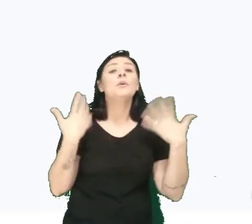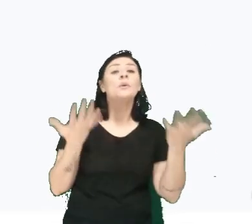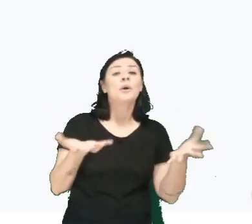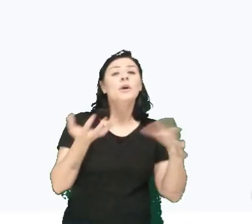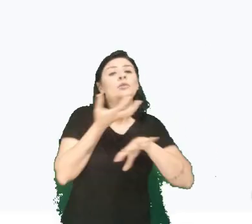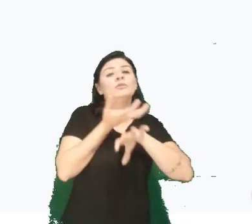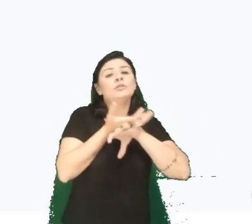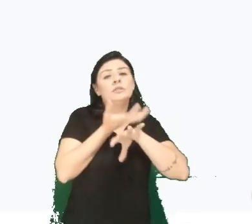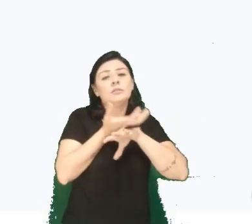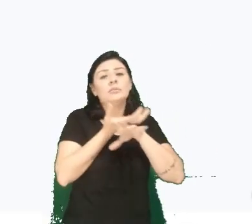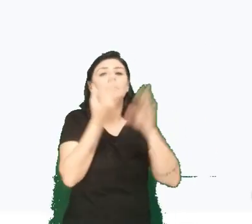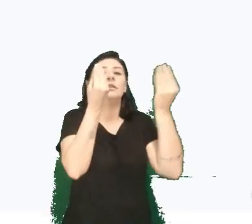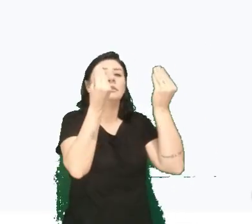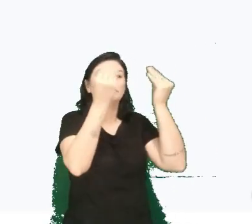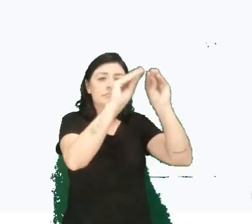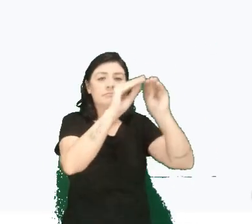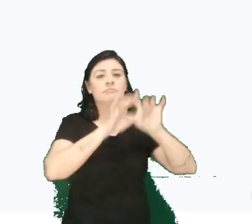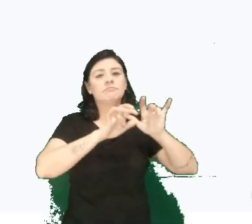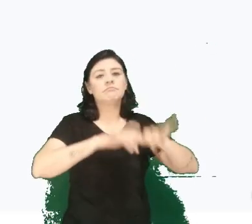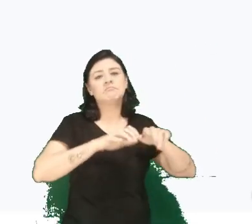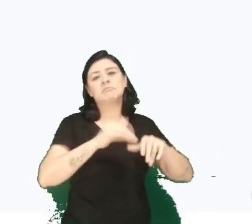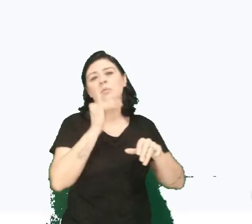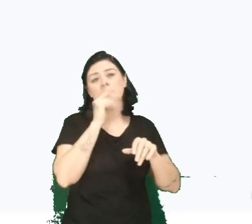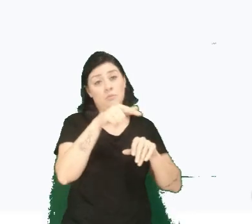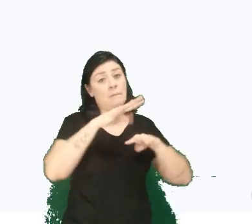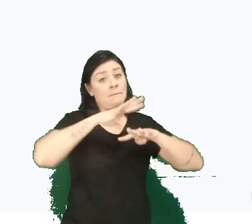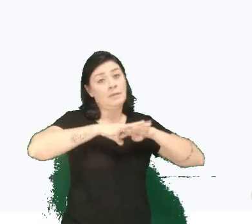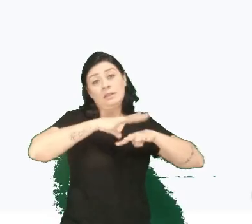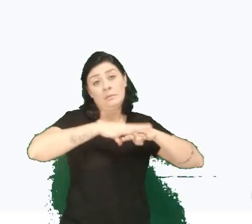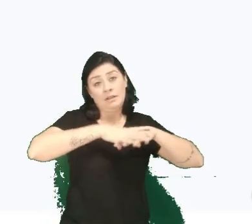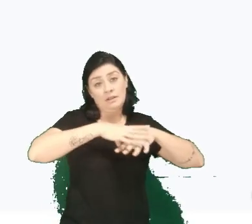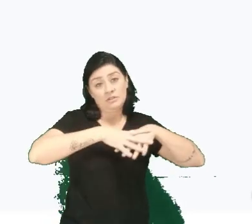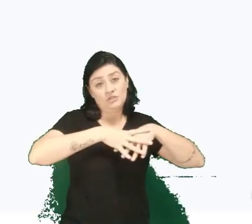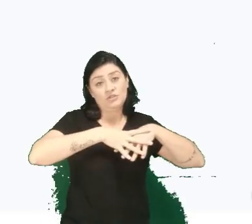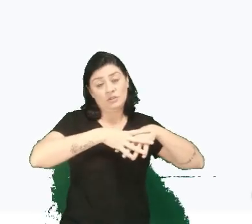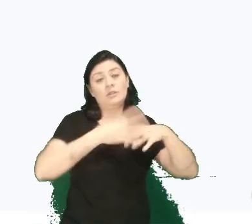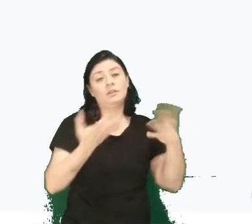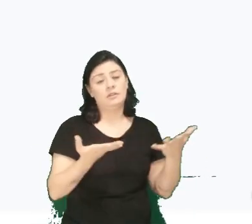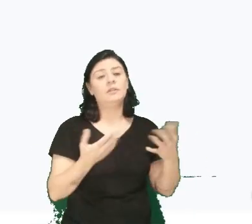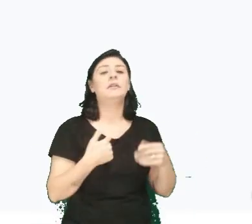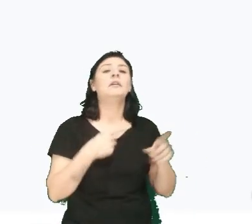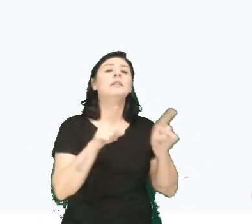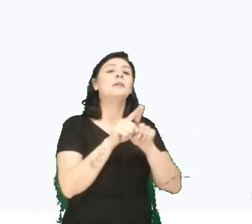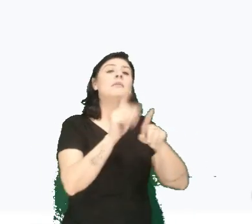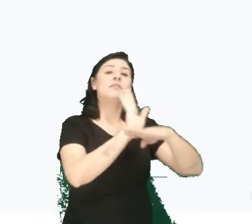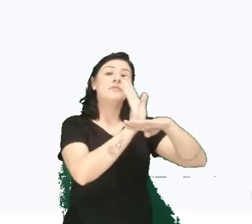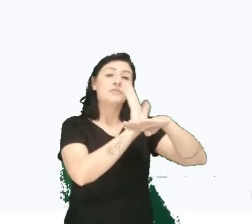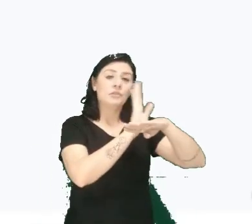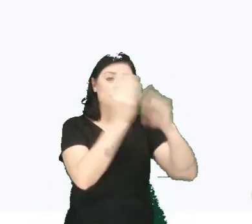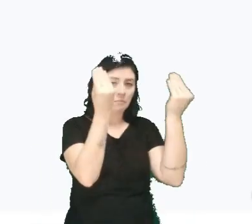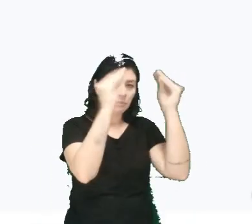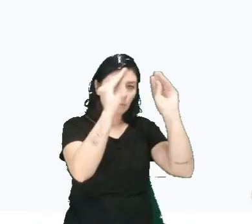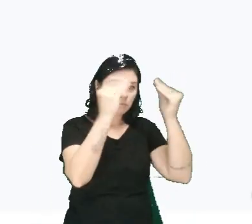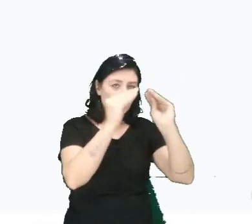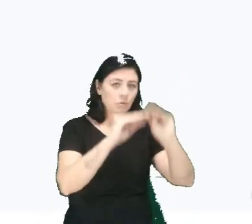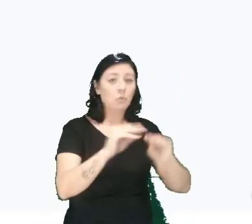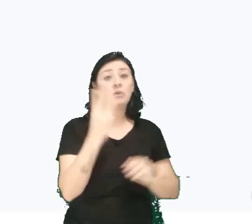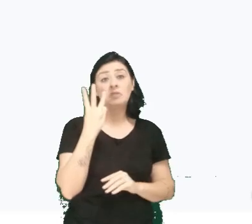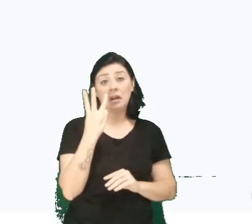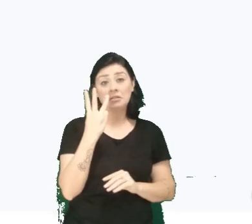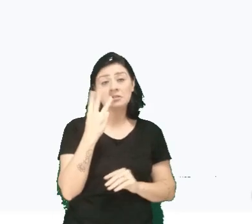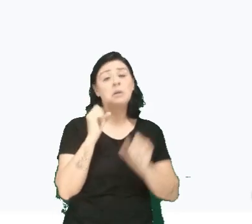que você está desenvolvendo, aqui no caso é a matemática, vídeos. Aqui foi colocado 3 vídeos, mas pode ser